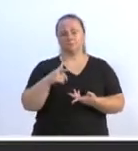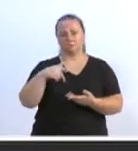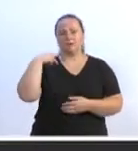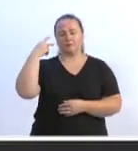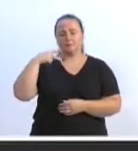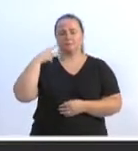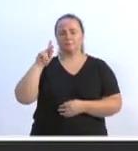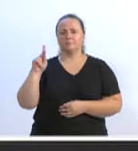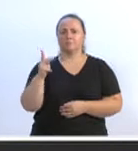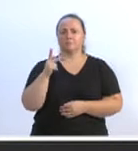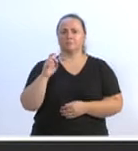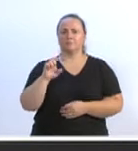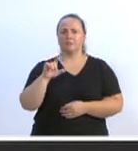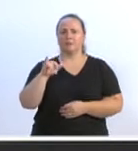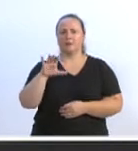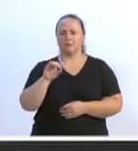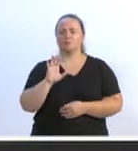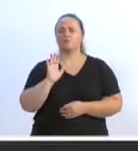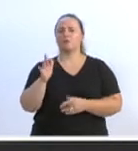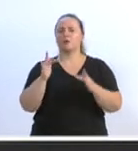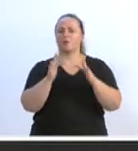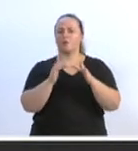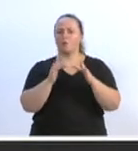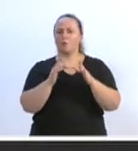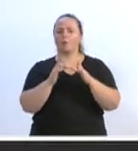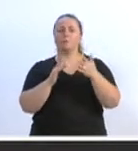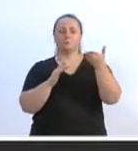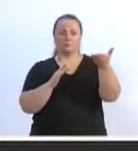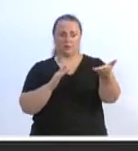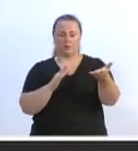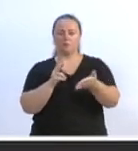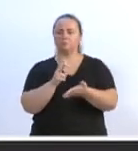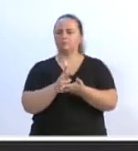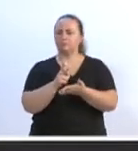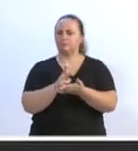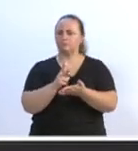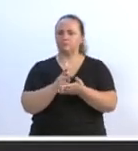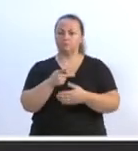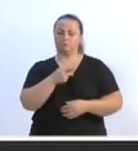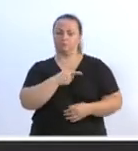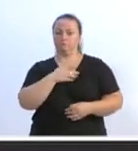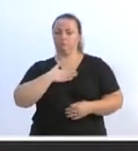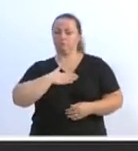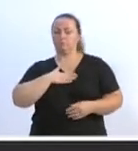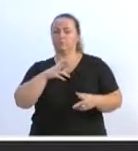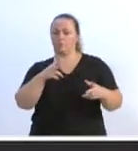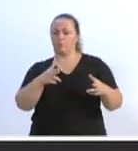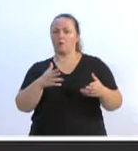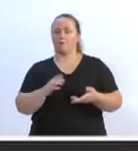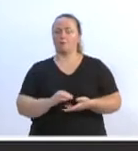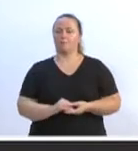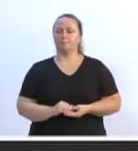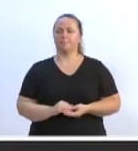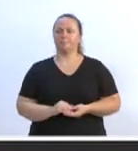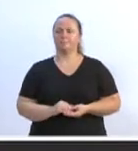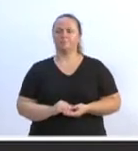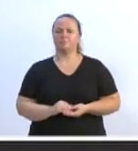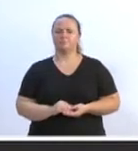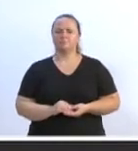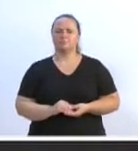pr tem feito contato com o senhor é constantemente é eu creio que